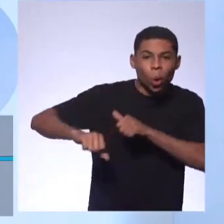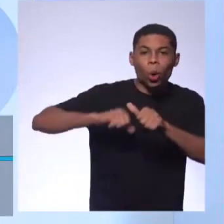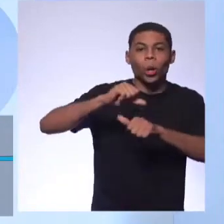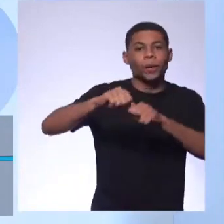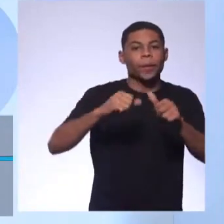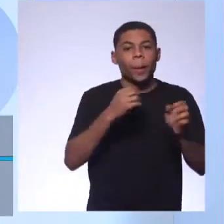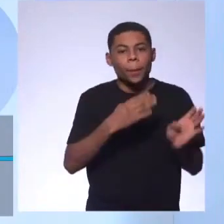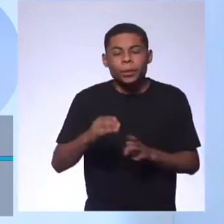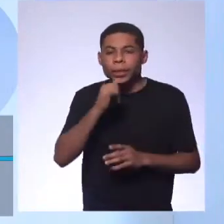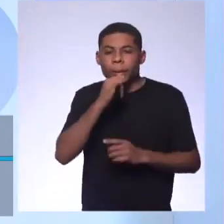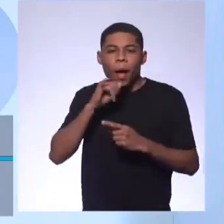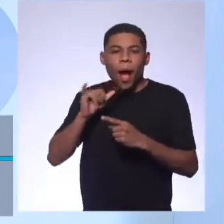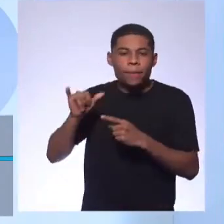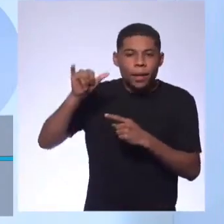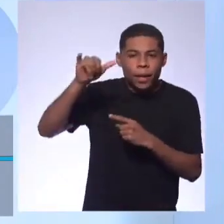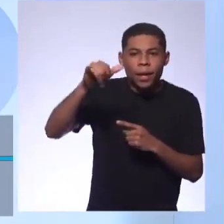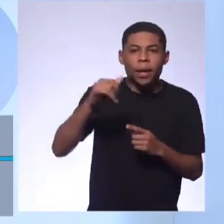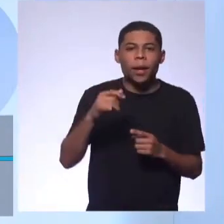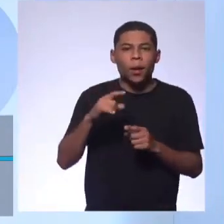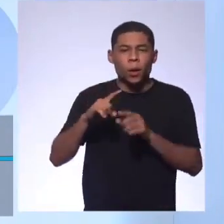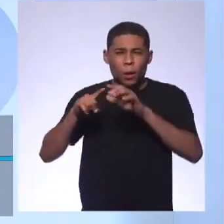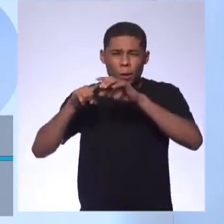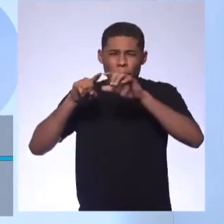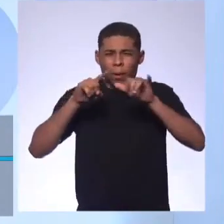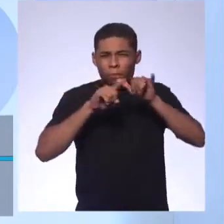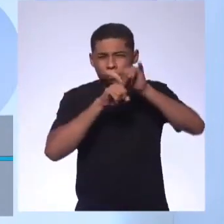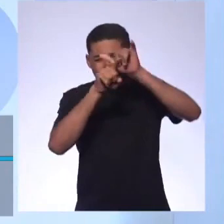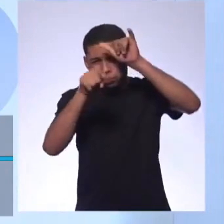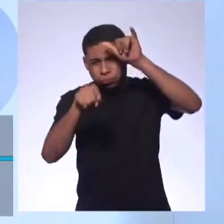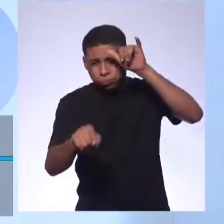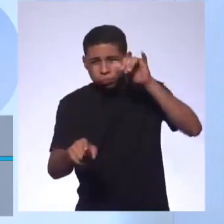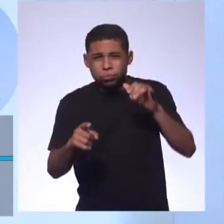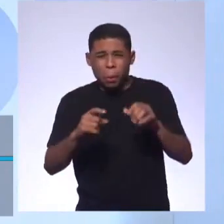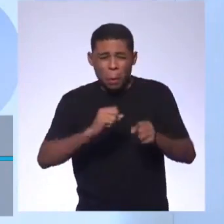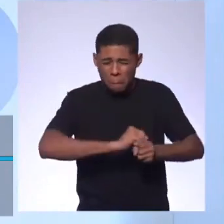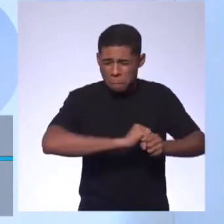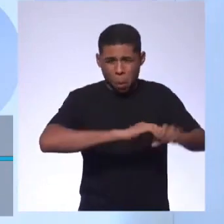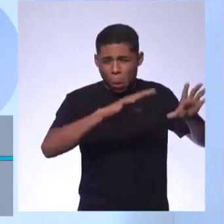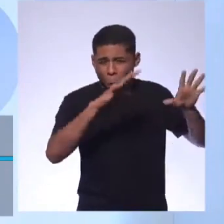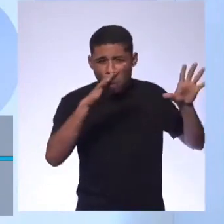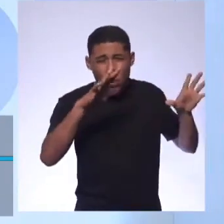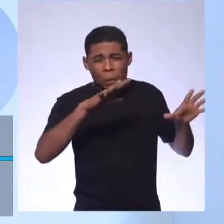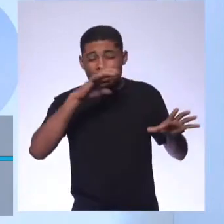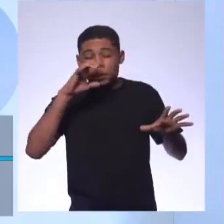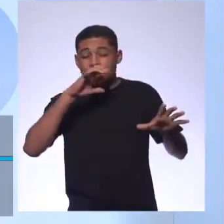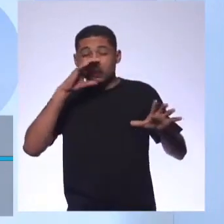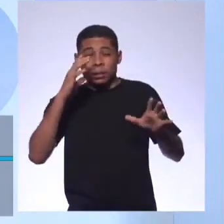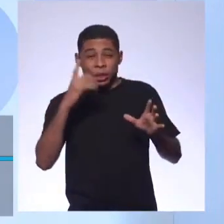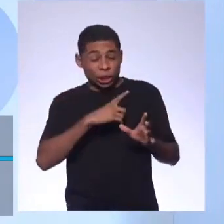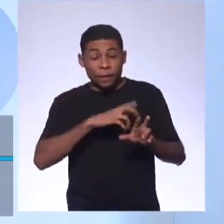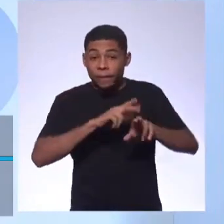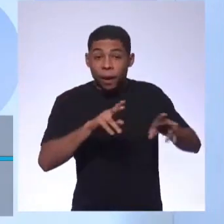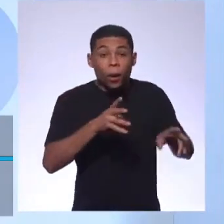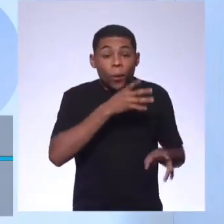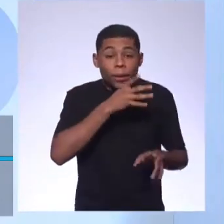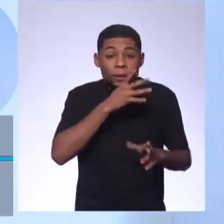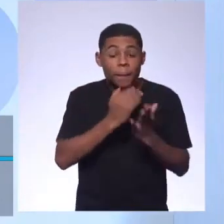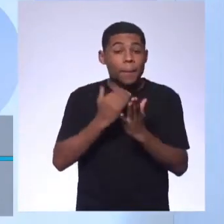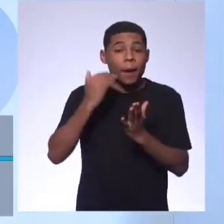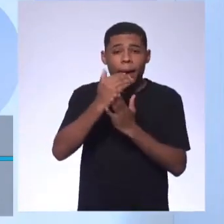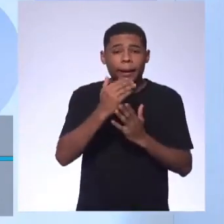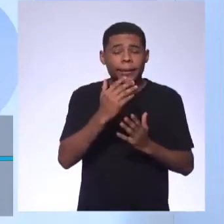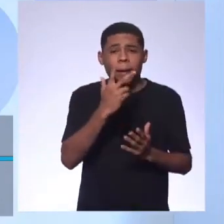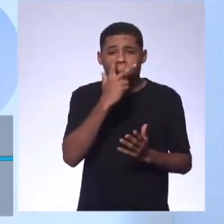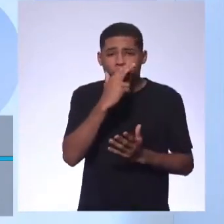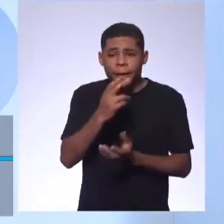produzindo aviões, mísseis, bombas atômicas, produzindo um tipo de conhecimento que gerou como